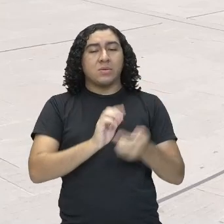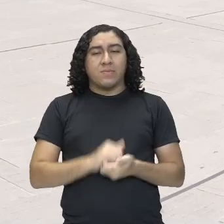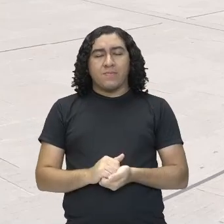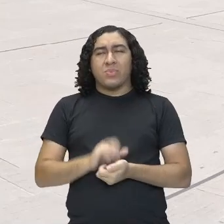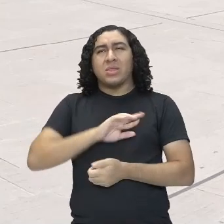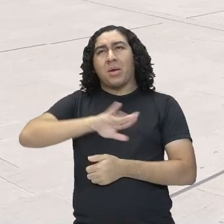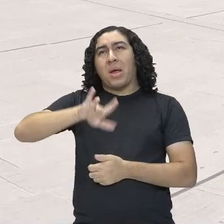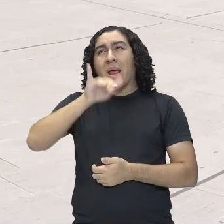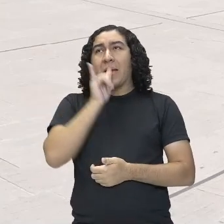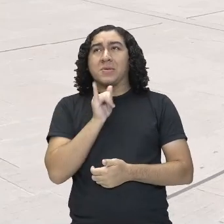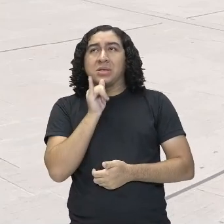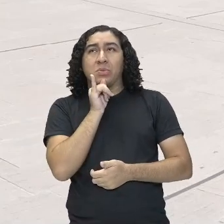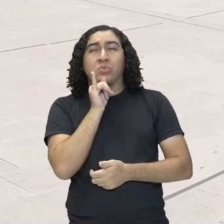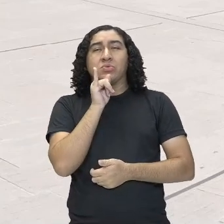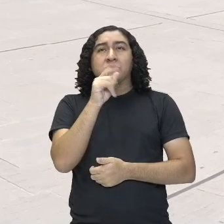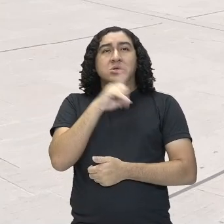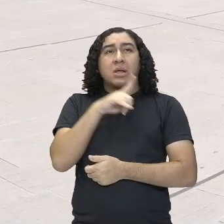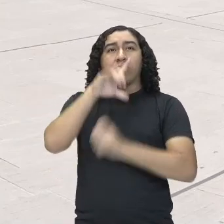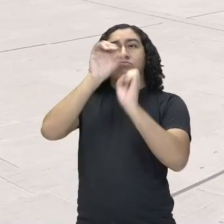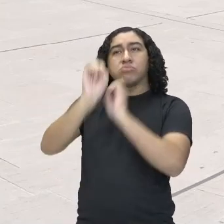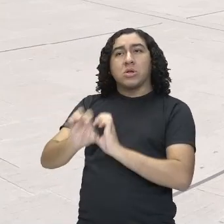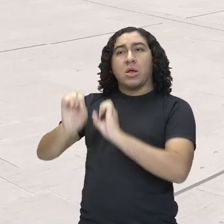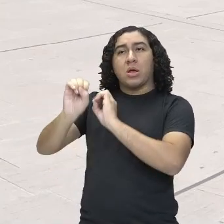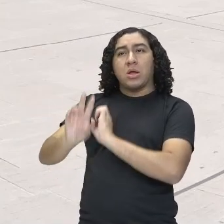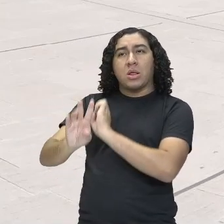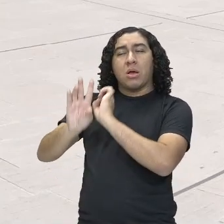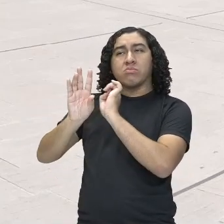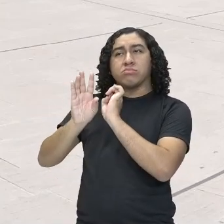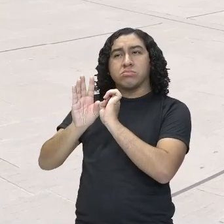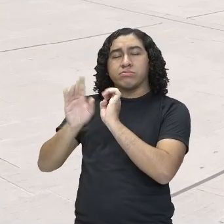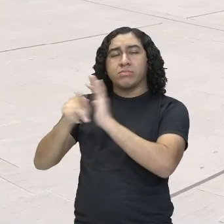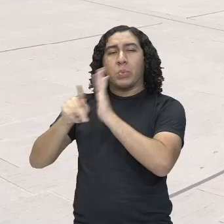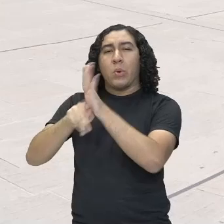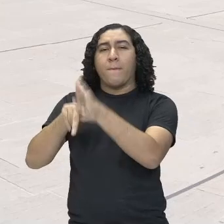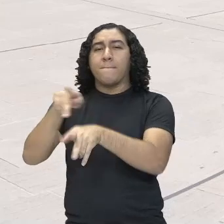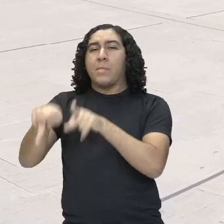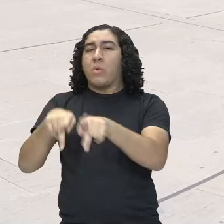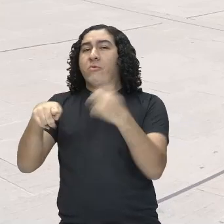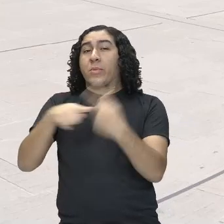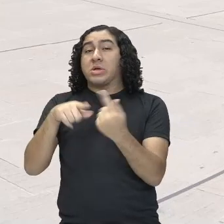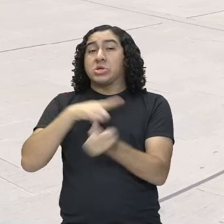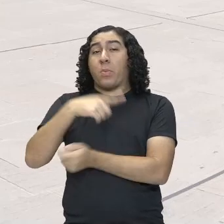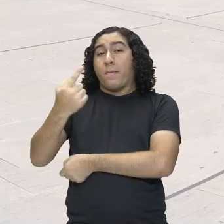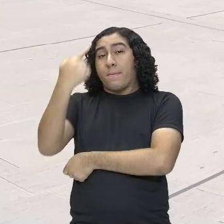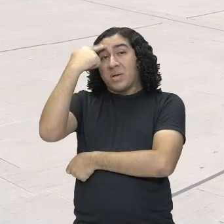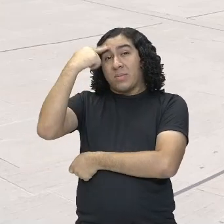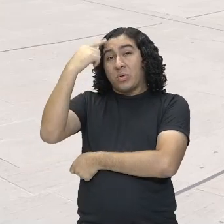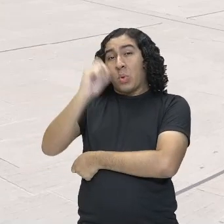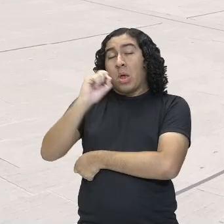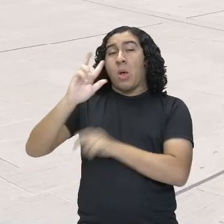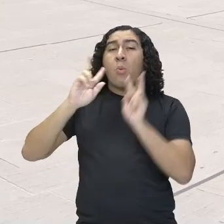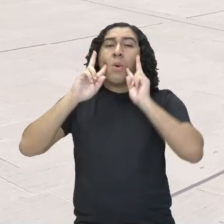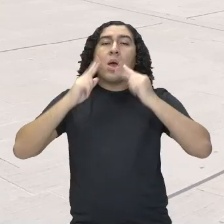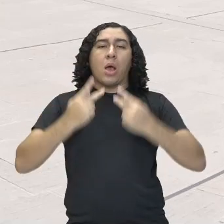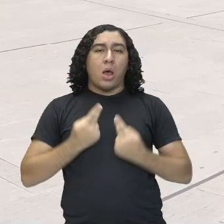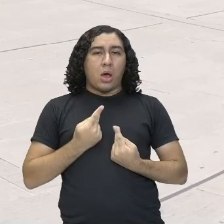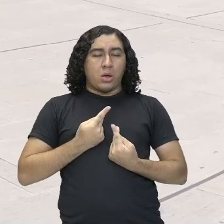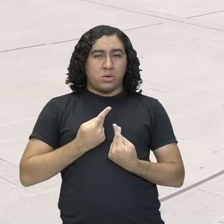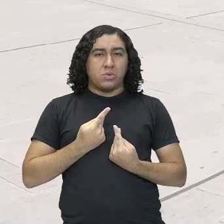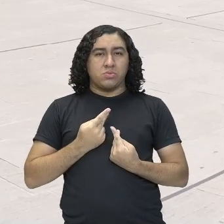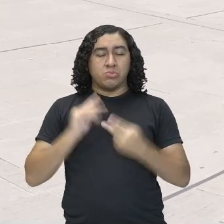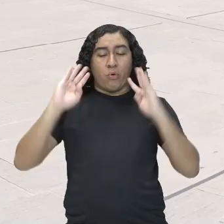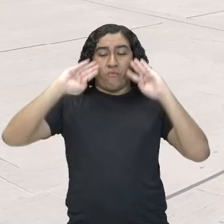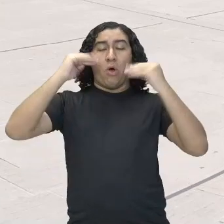dizer assim, transmitidos para a população, até porque possuía ali um pensamento mais humanitário, mais humanista,